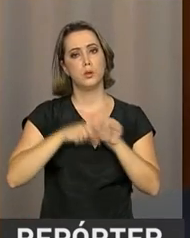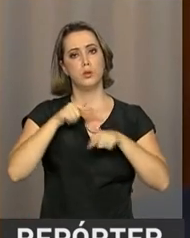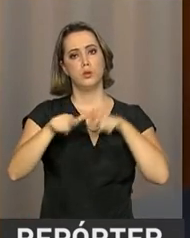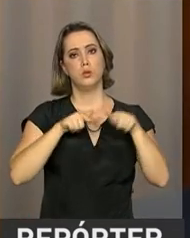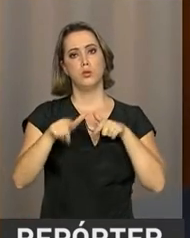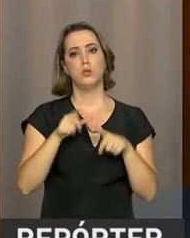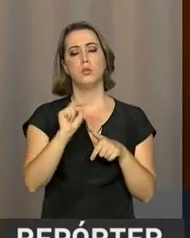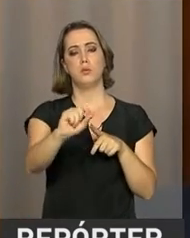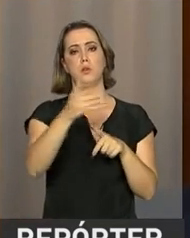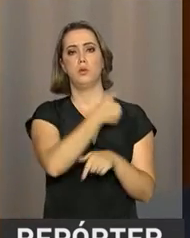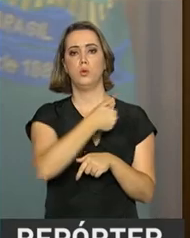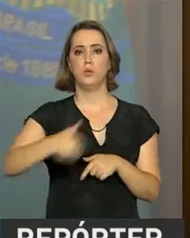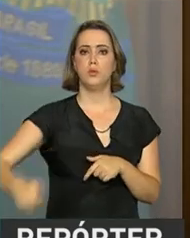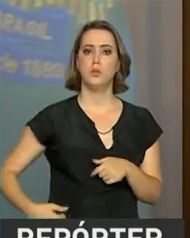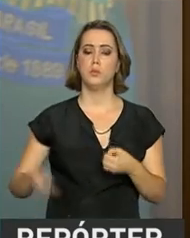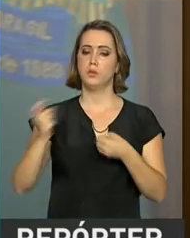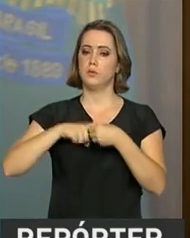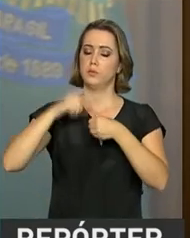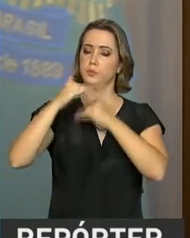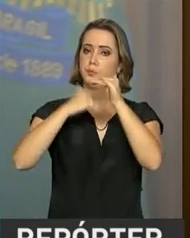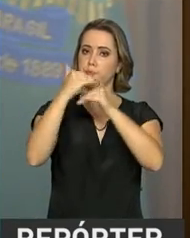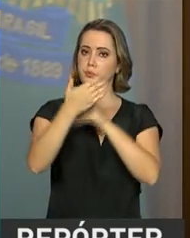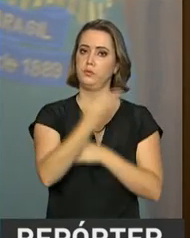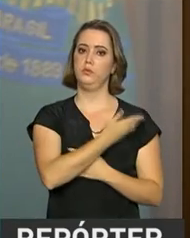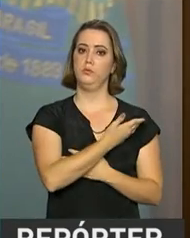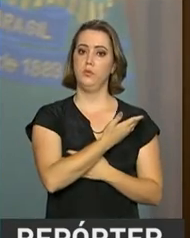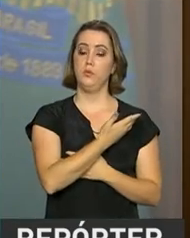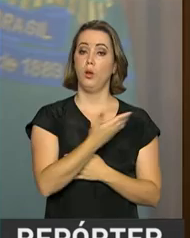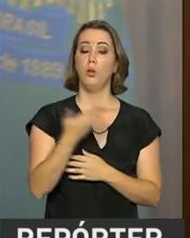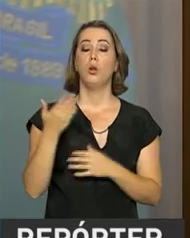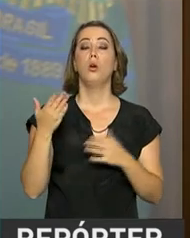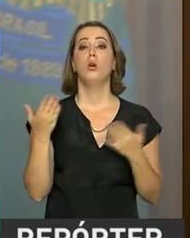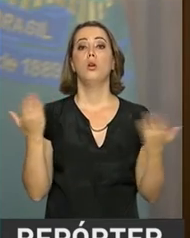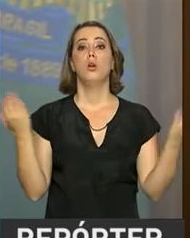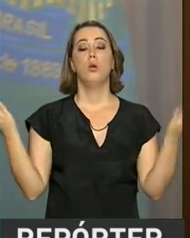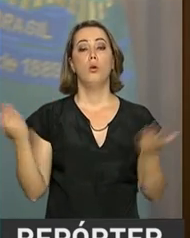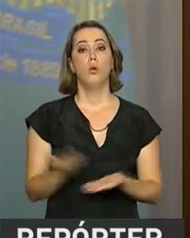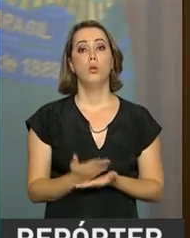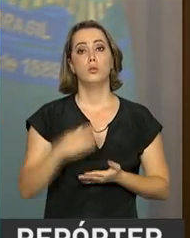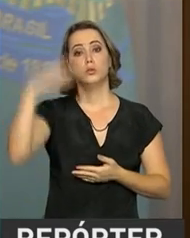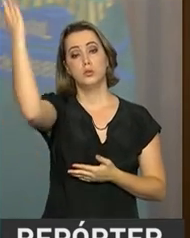retomar a recuperação hoje o brasil entra na rota